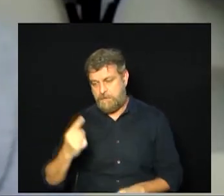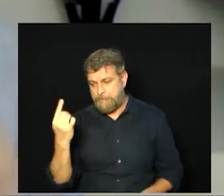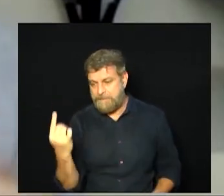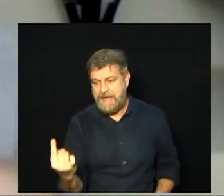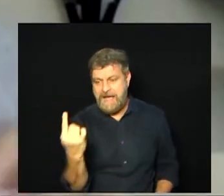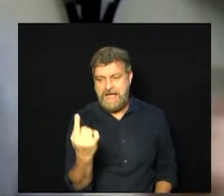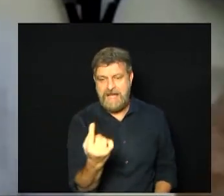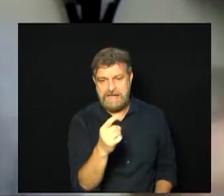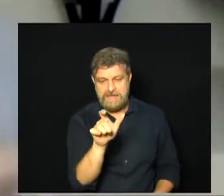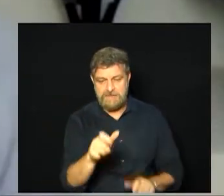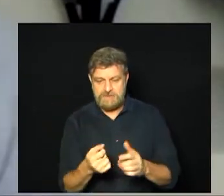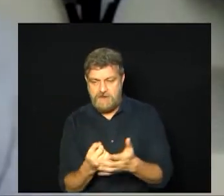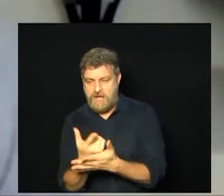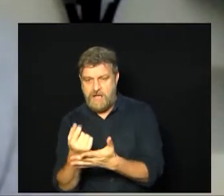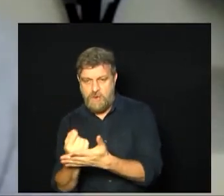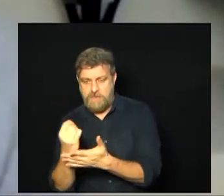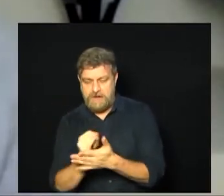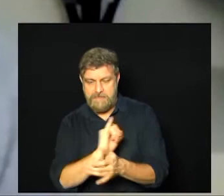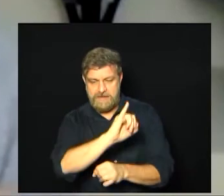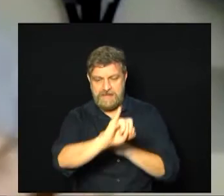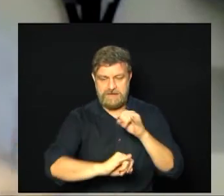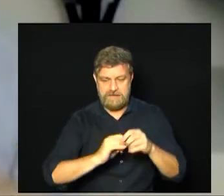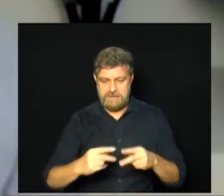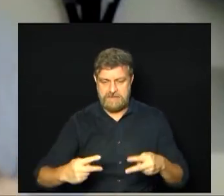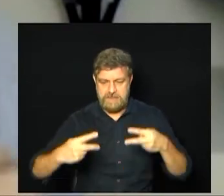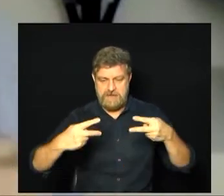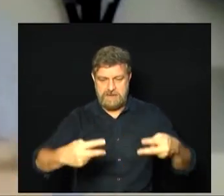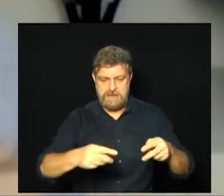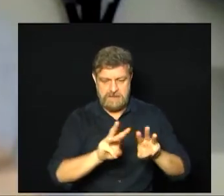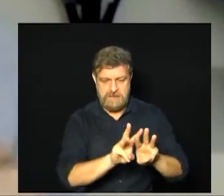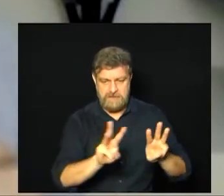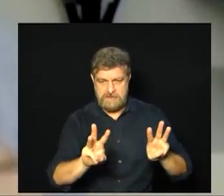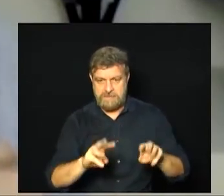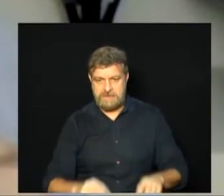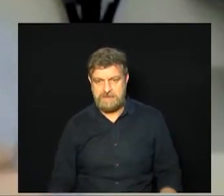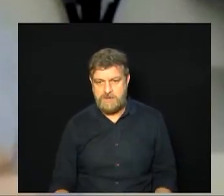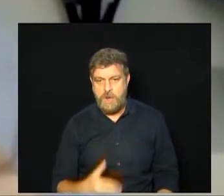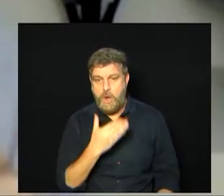pessoa que comprar através desse link aí, desse site,